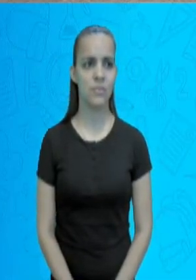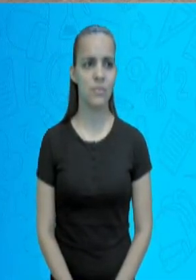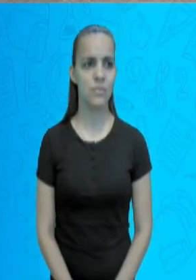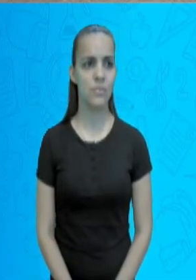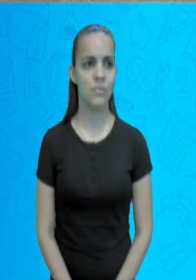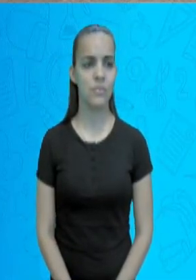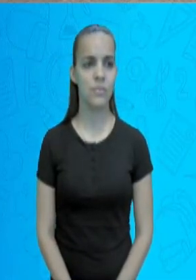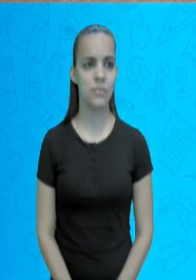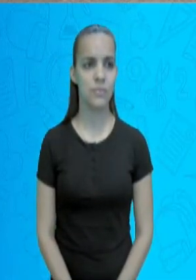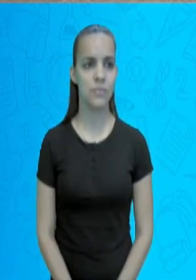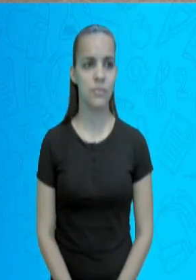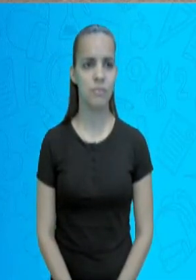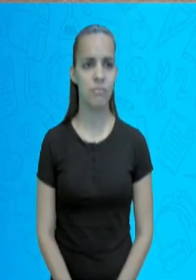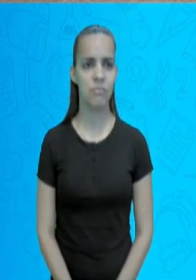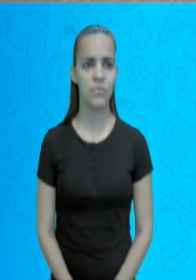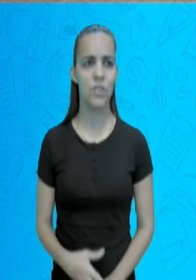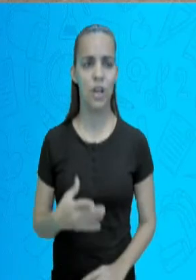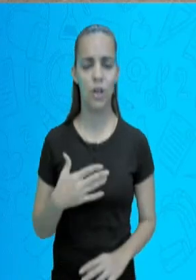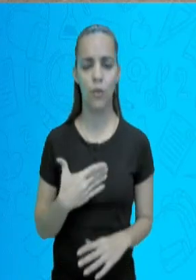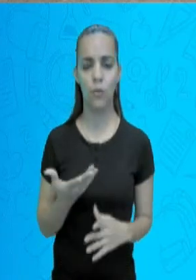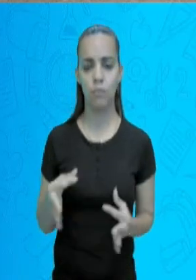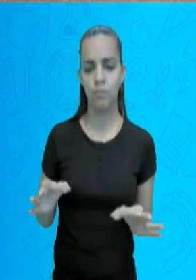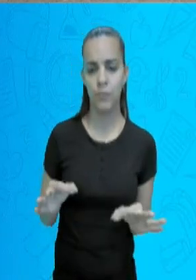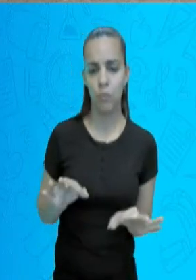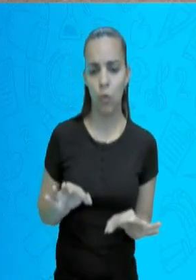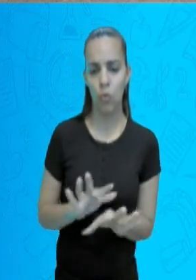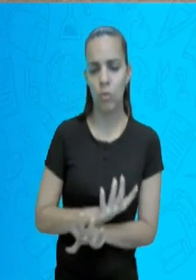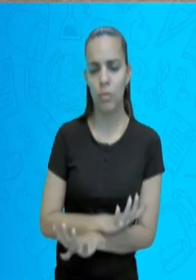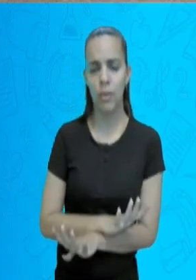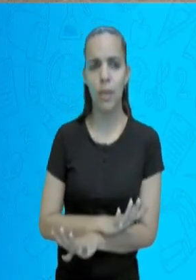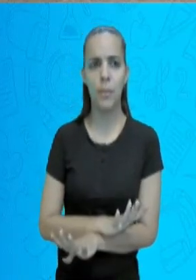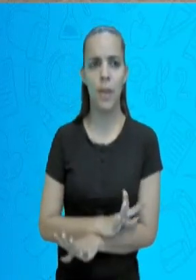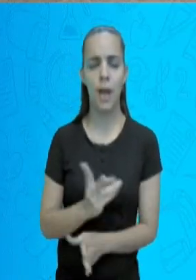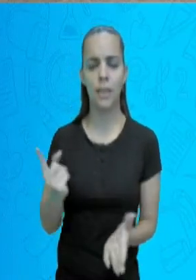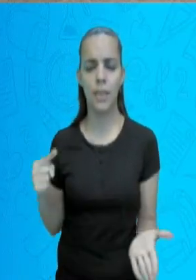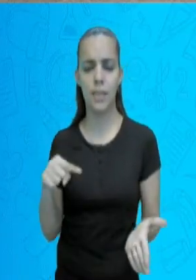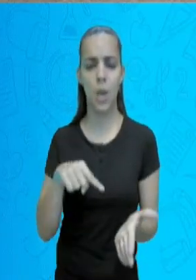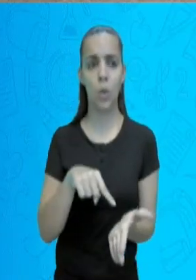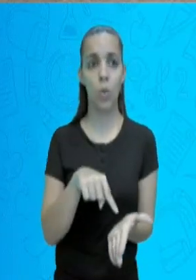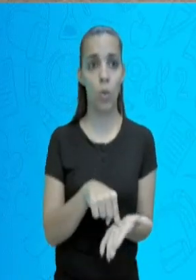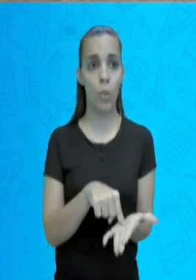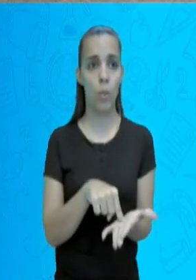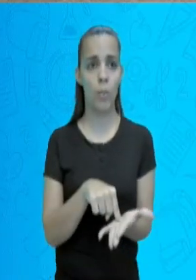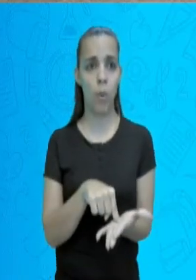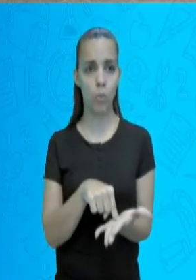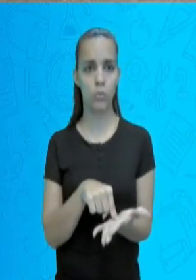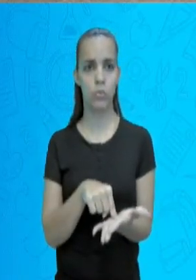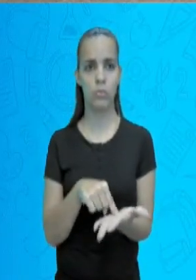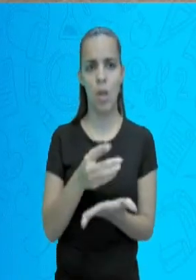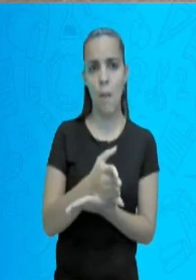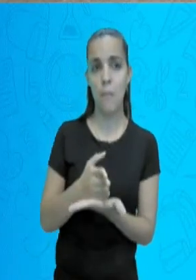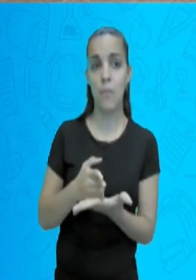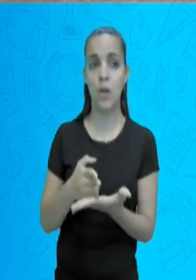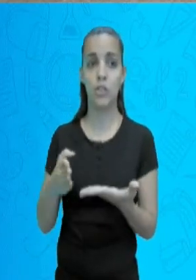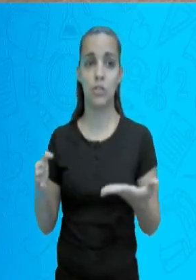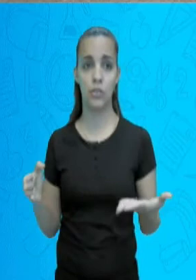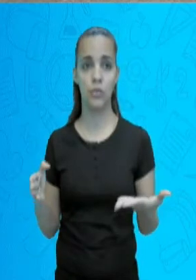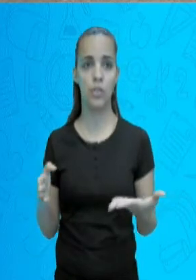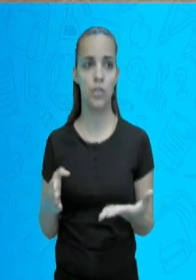foi concebida por esses acordos. E a divisão natural aqui é